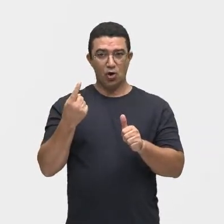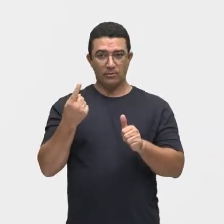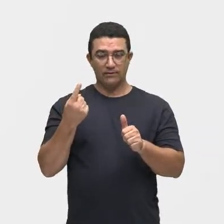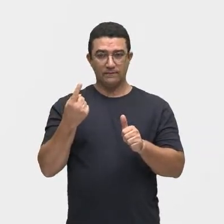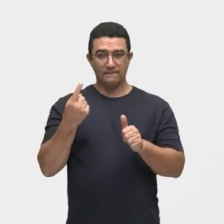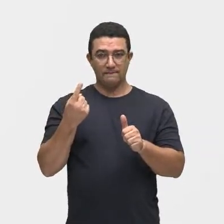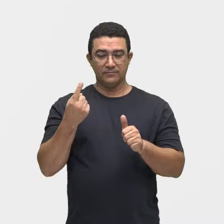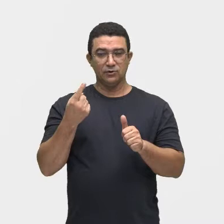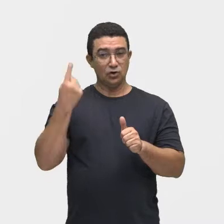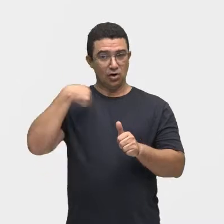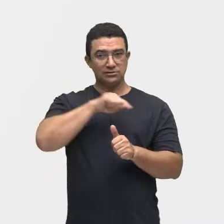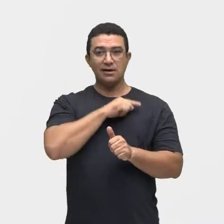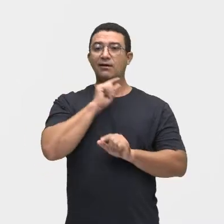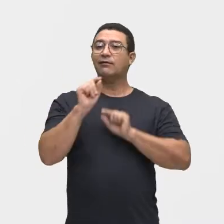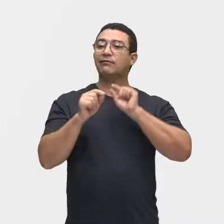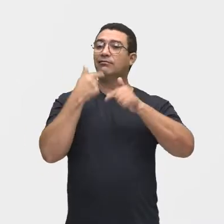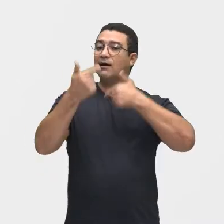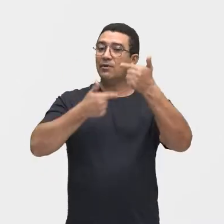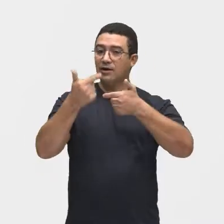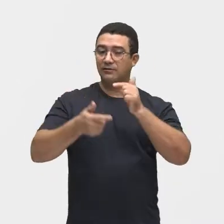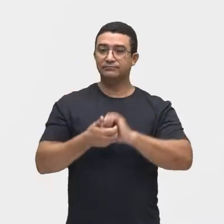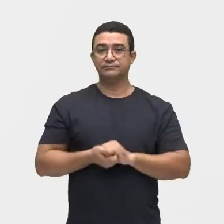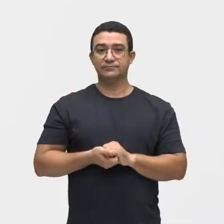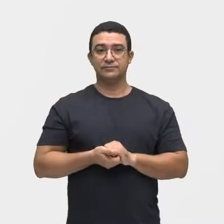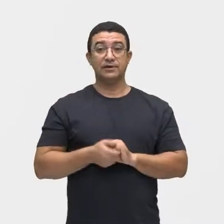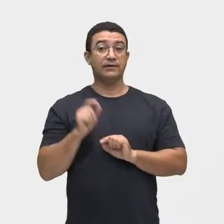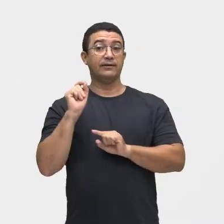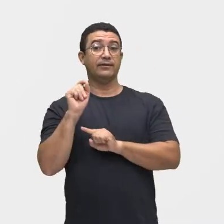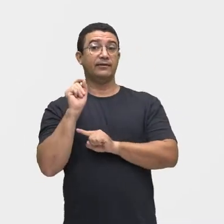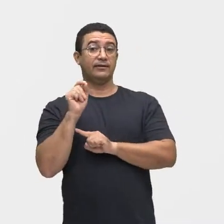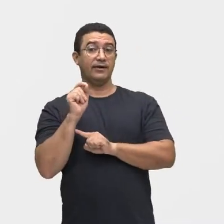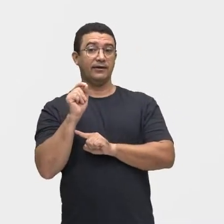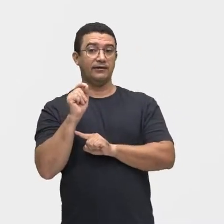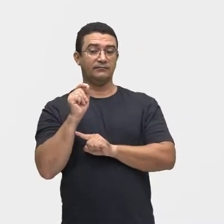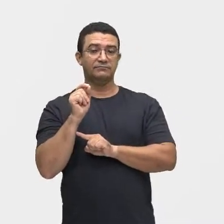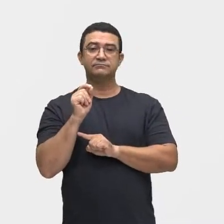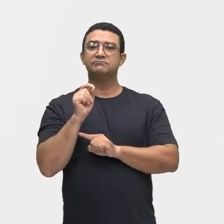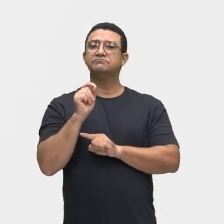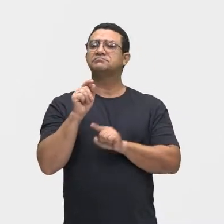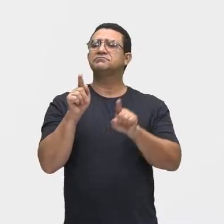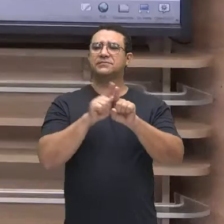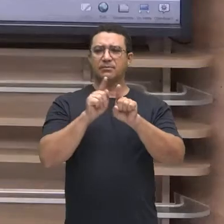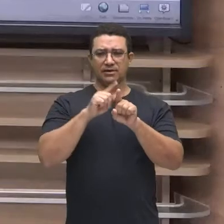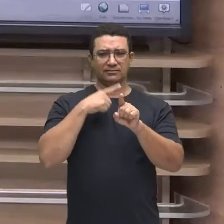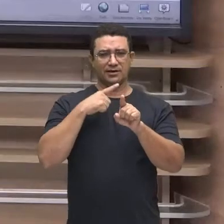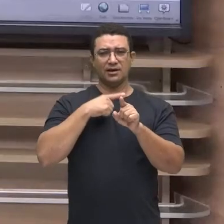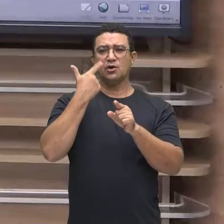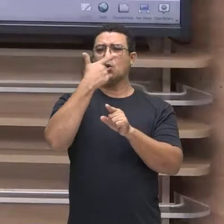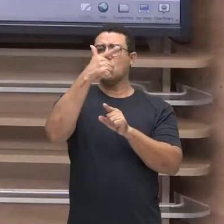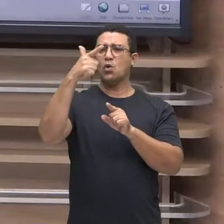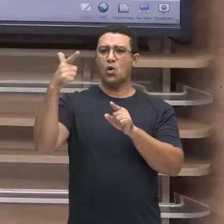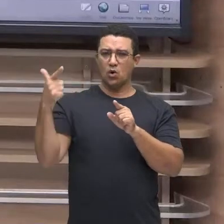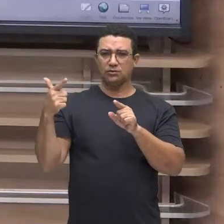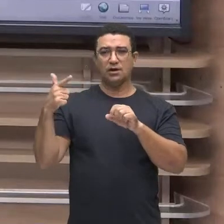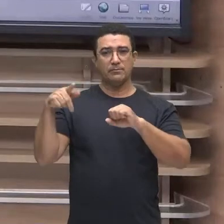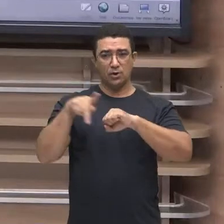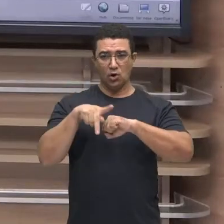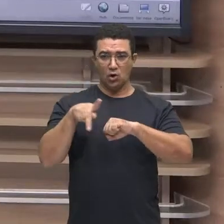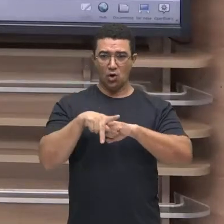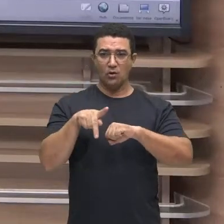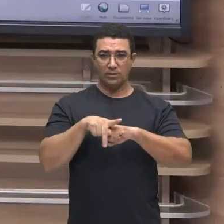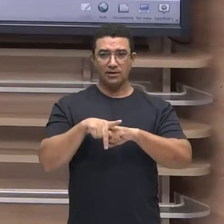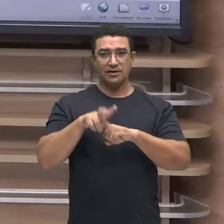iremos trabalhar, ele também tem outras funções, né, fora a função de